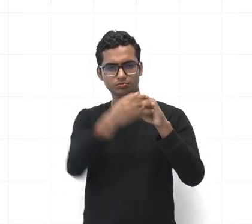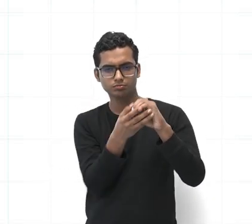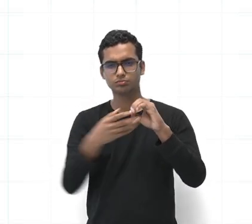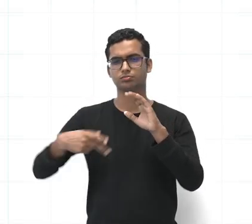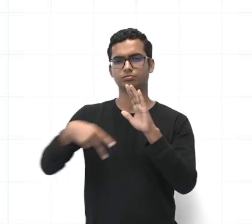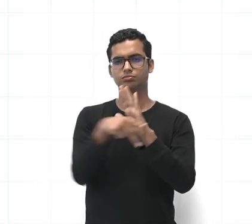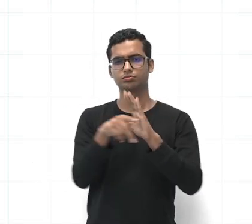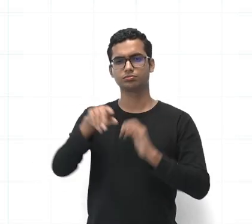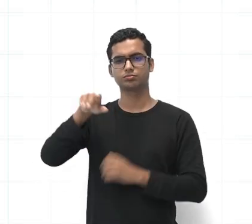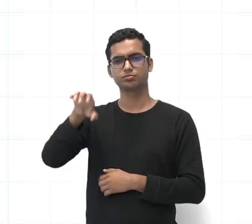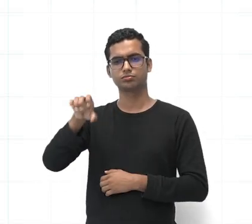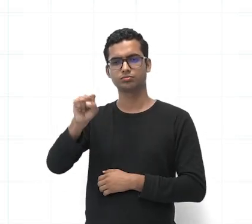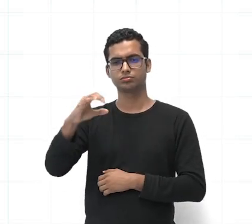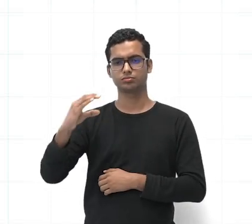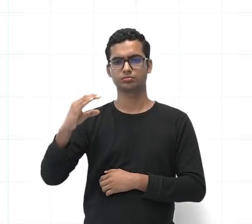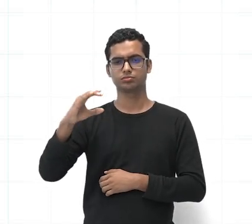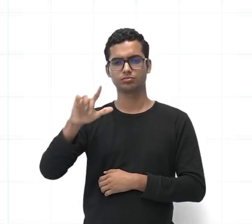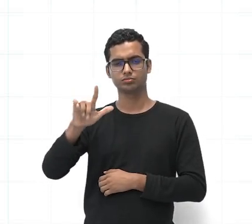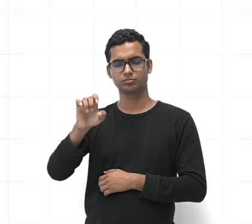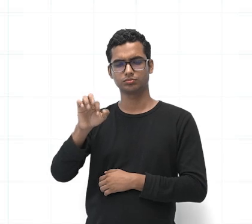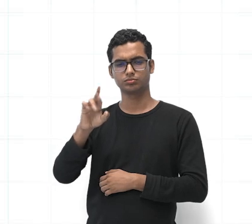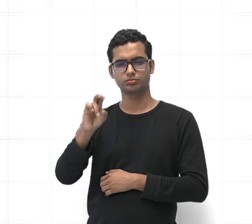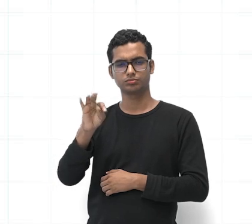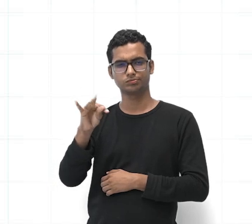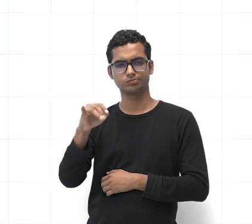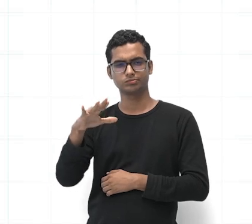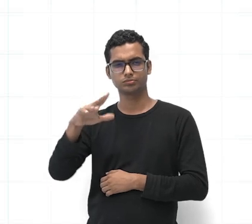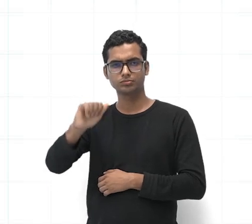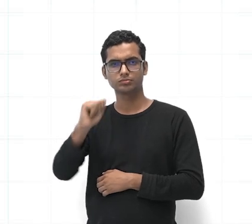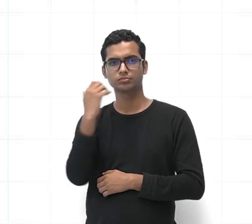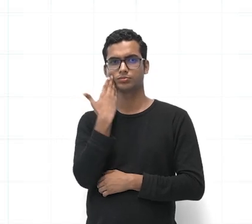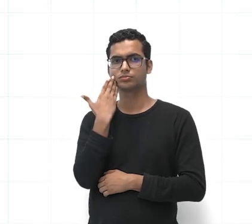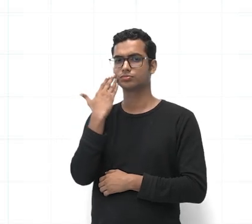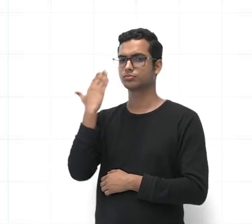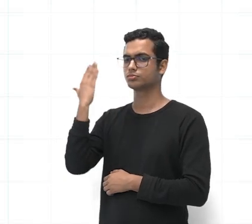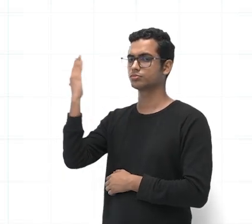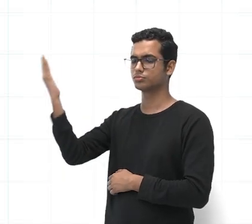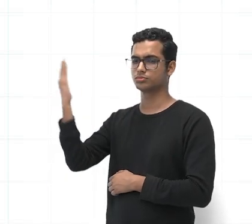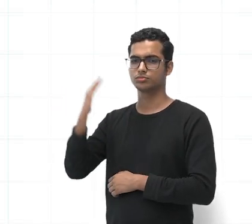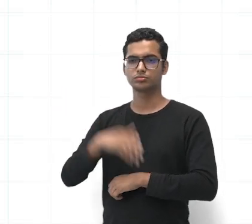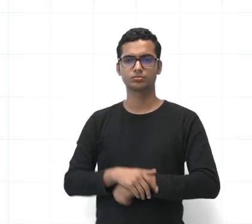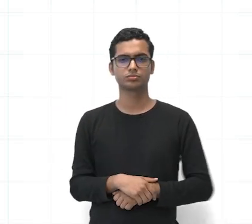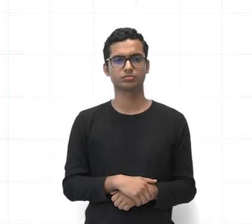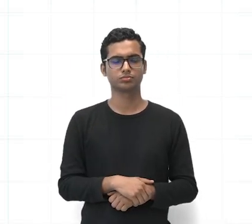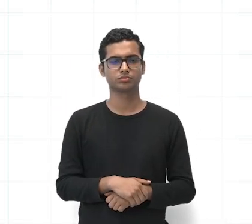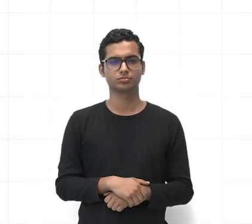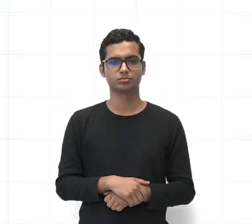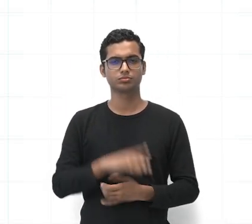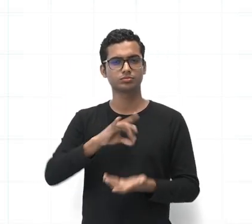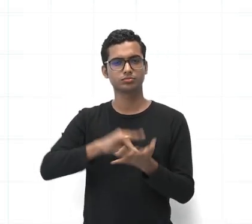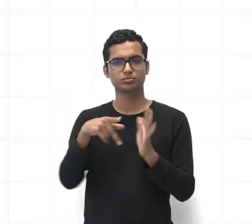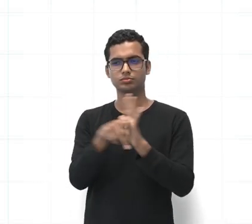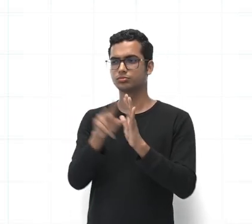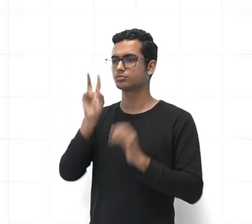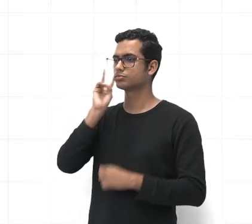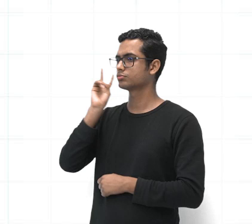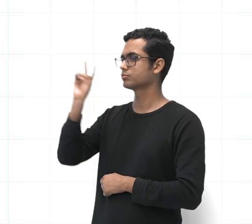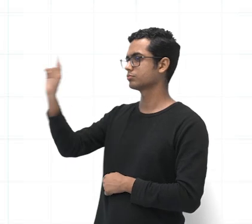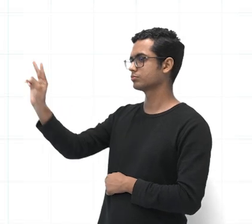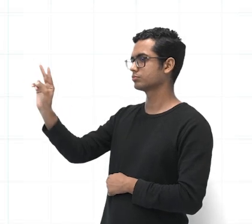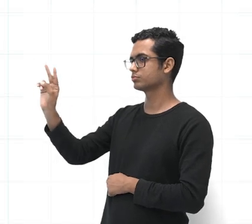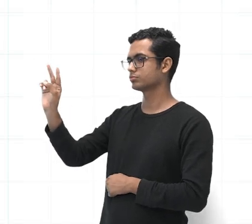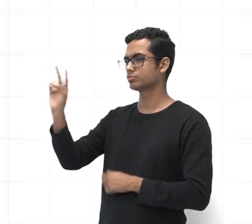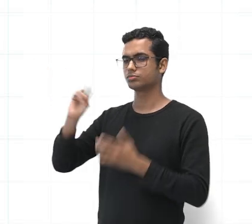que é esclerótica, para que fique mais fácil para a gente falar que esse termo, ele tem o mesmo